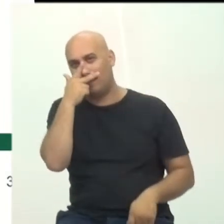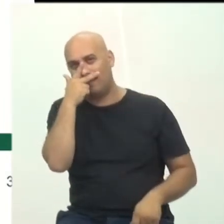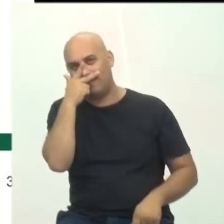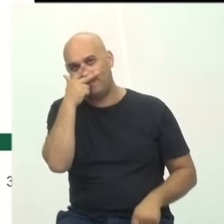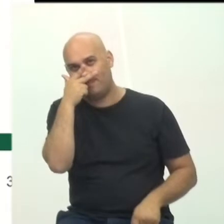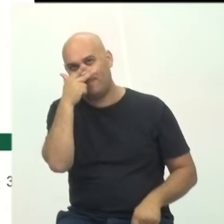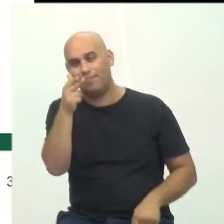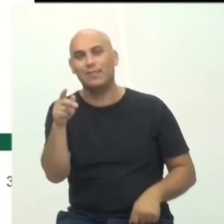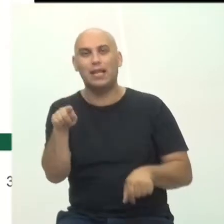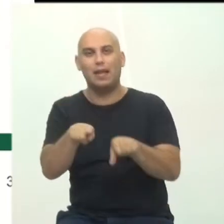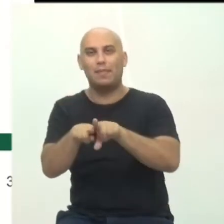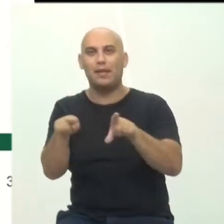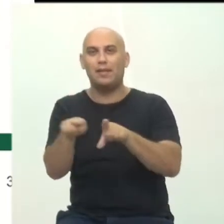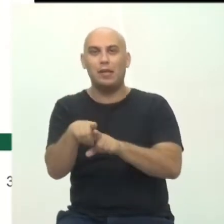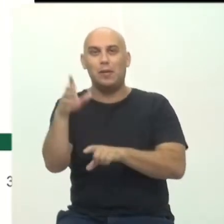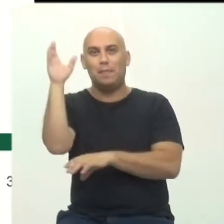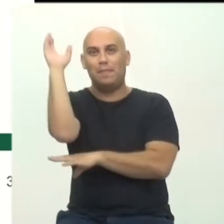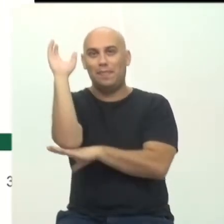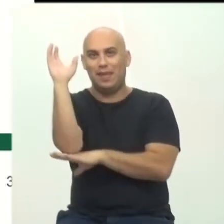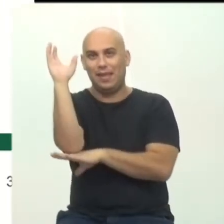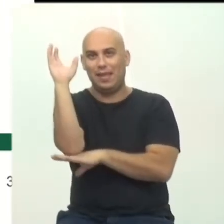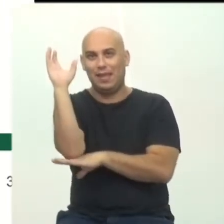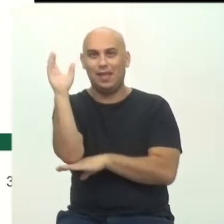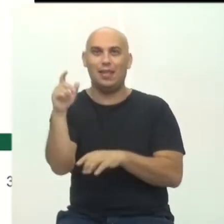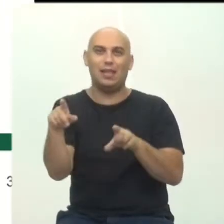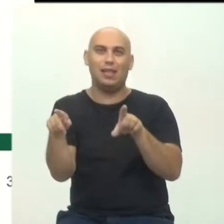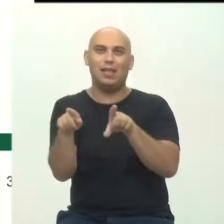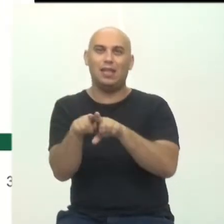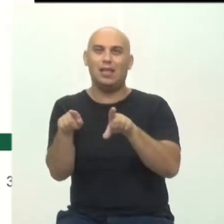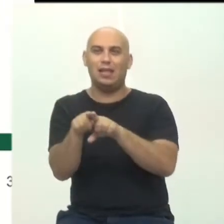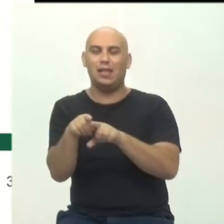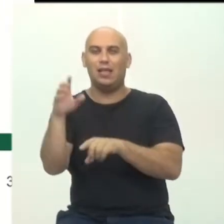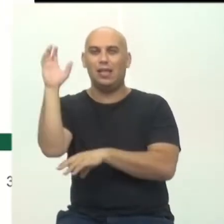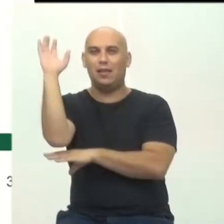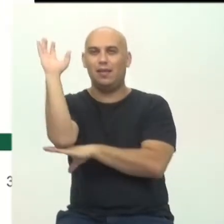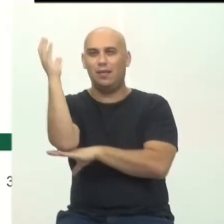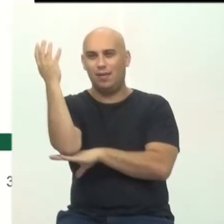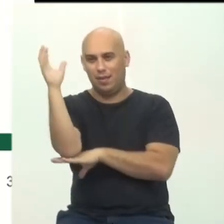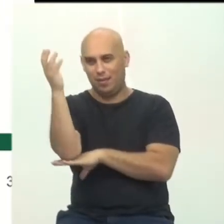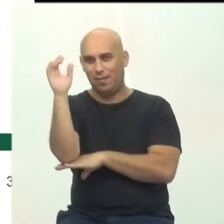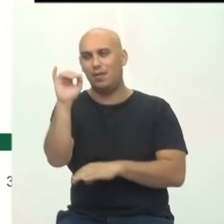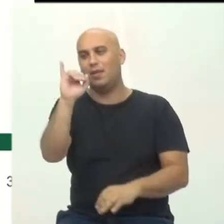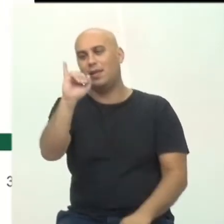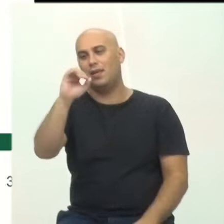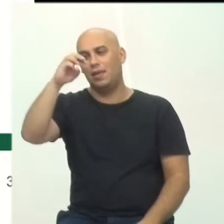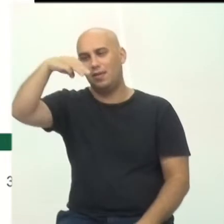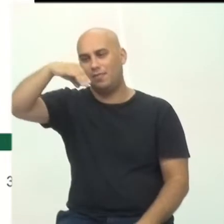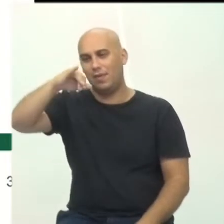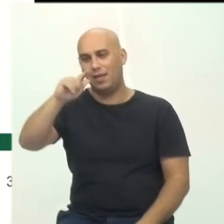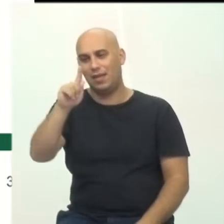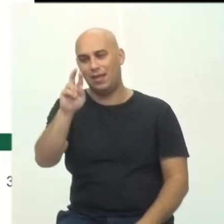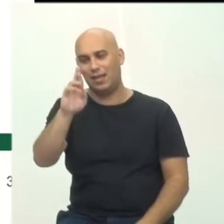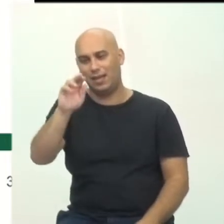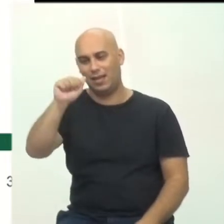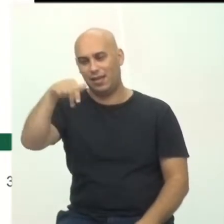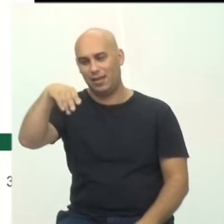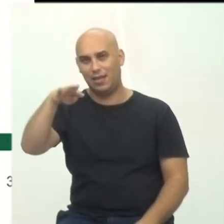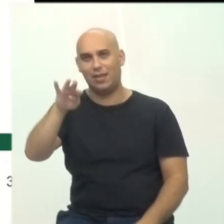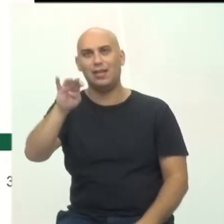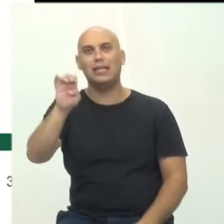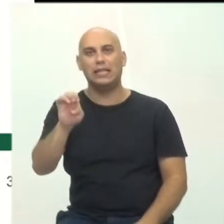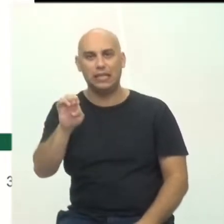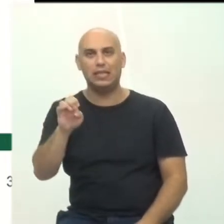no Pinheirinho, até tem a Praça do Imigrante. Então, nesse trecho